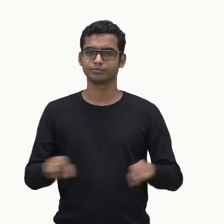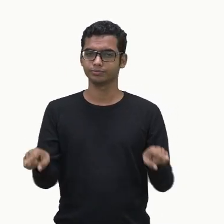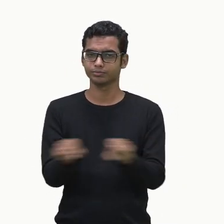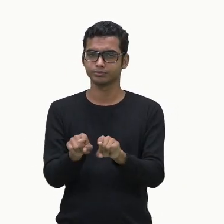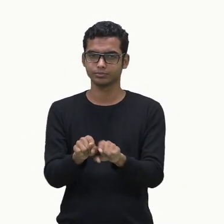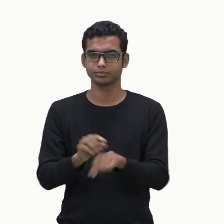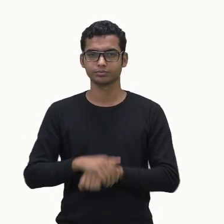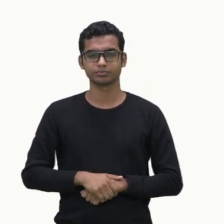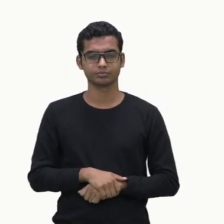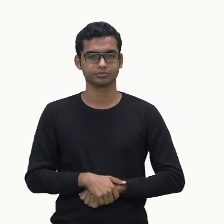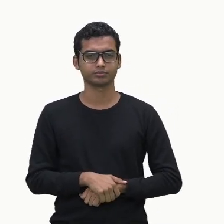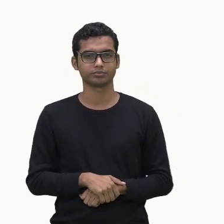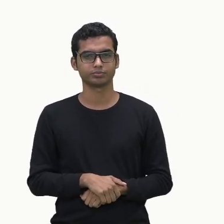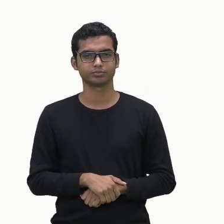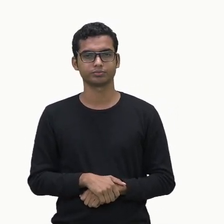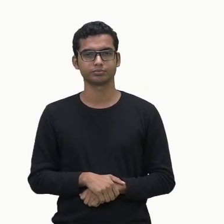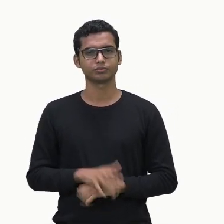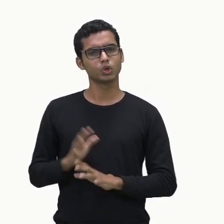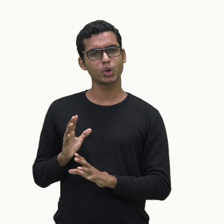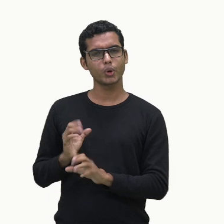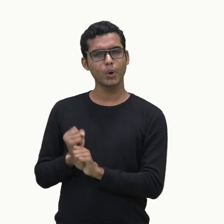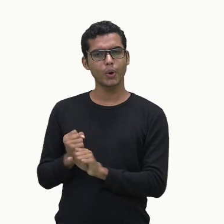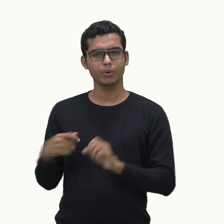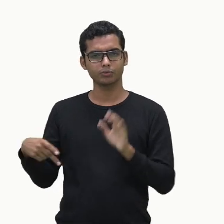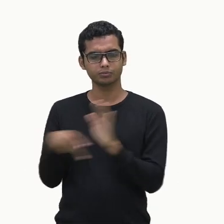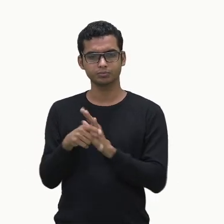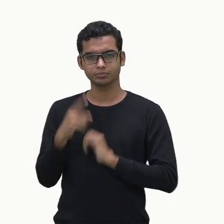no primeiro caso, calcula em separado as